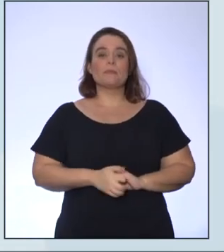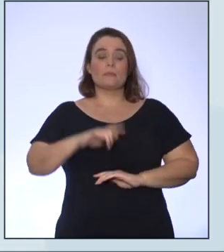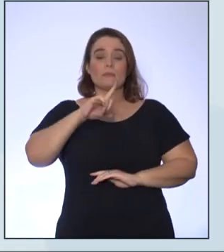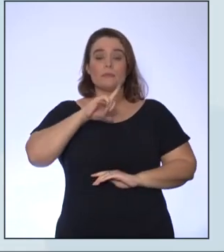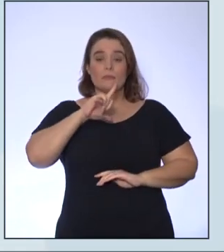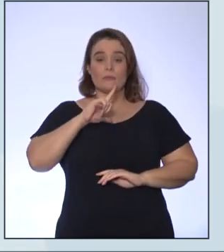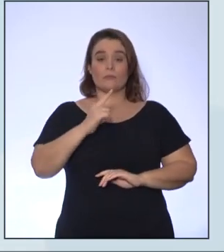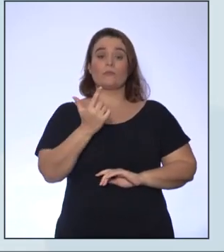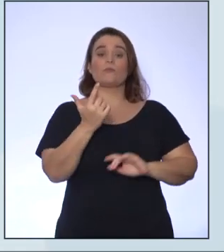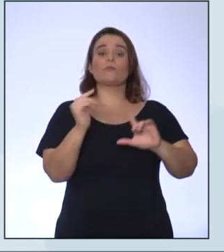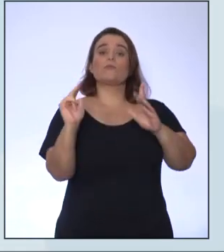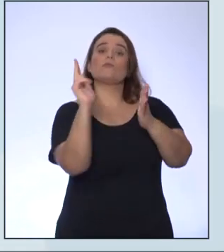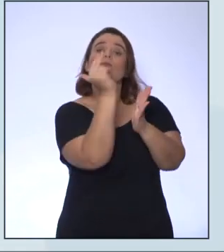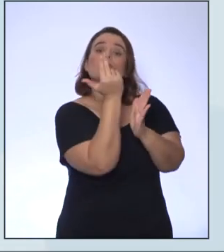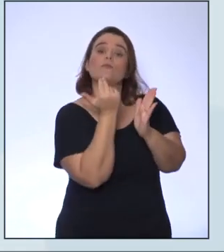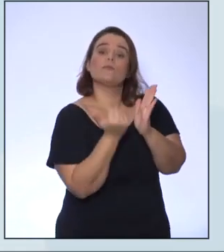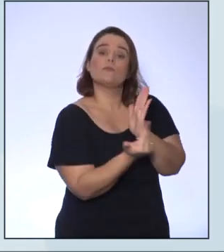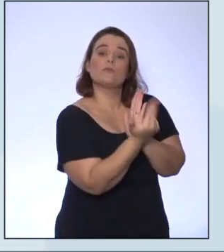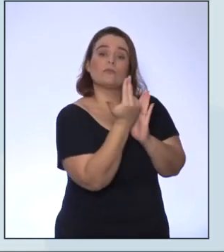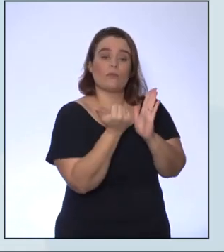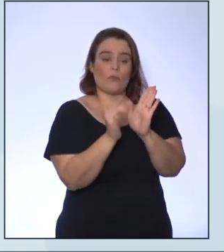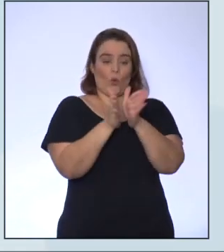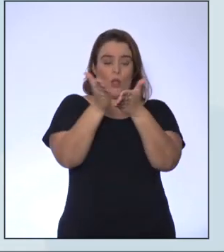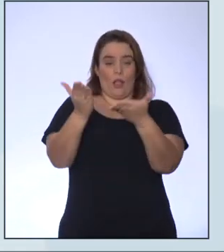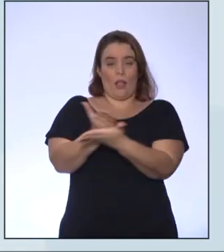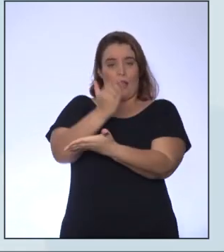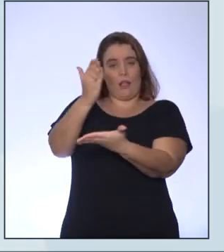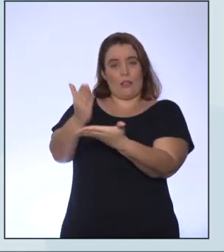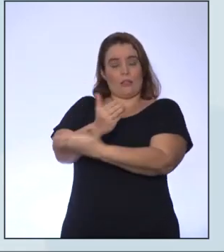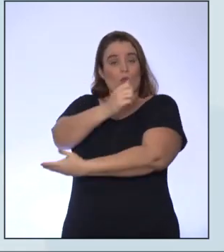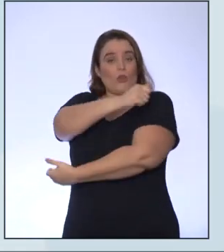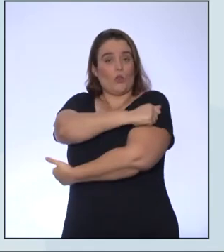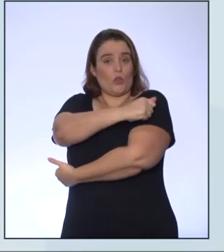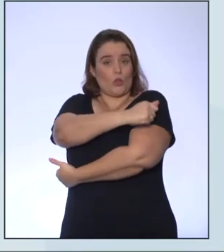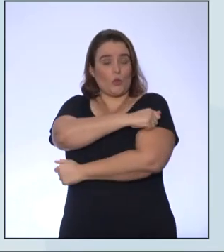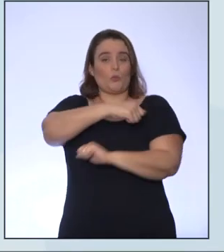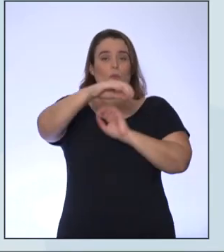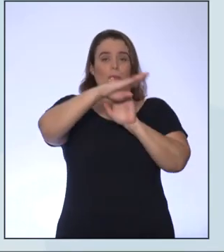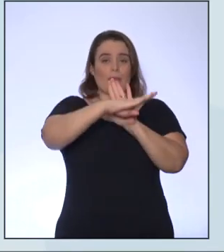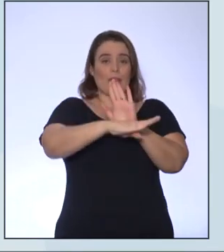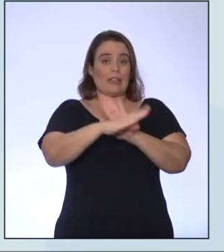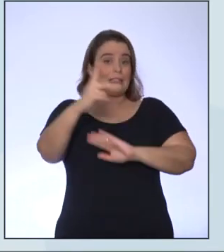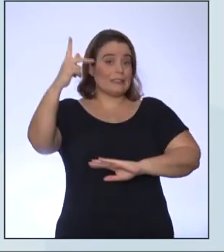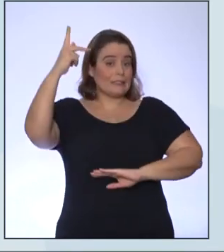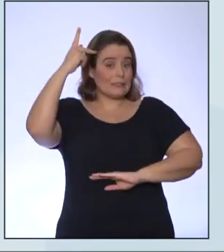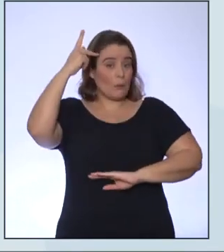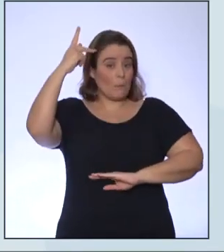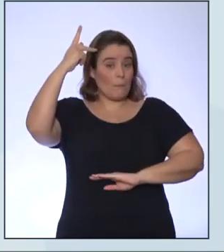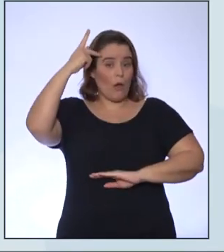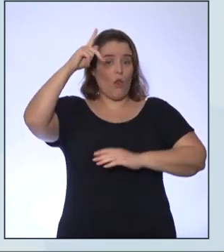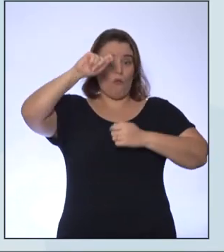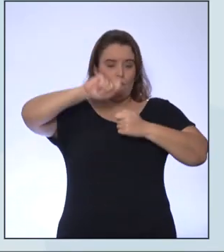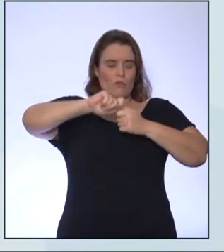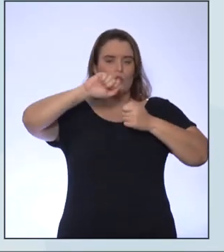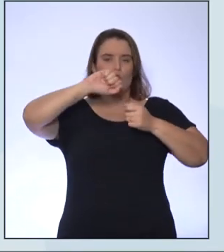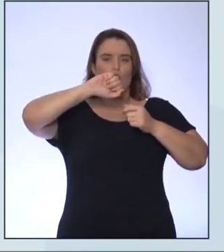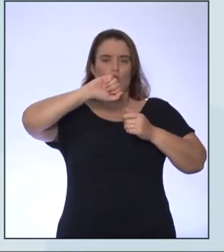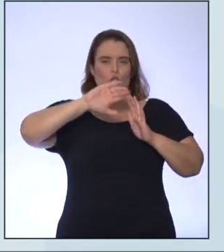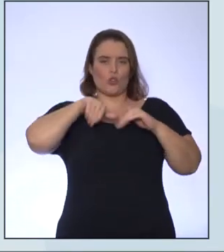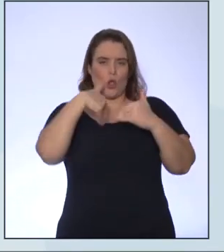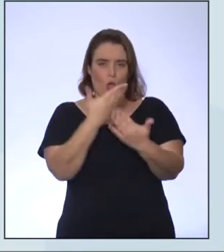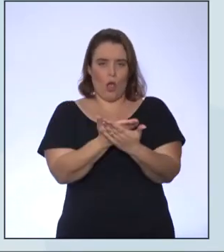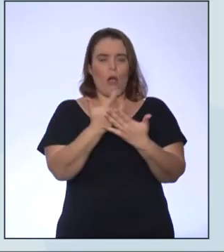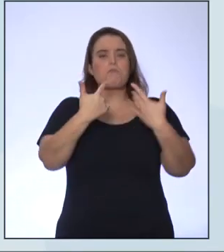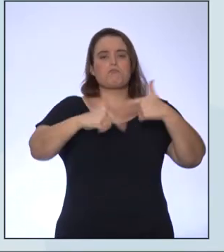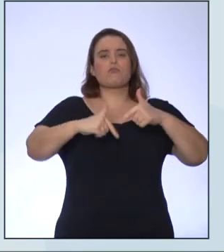que está presente no caderno do aluno, né, do programa São Paulo Faz Escola, né, trabalhado nas escolas